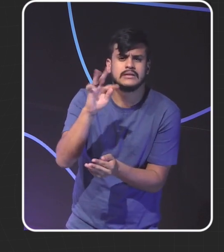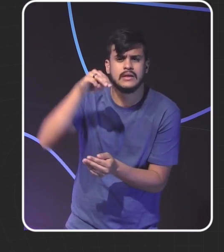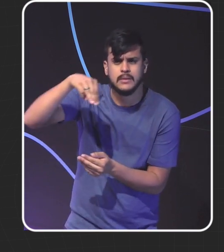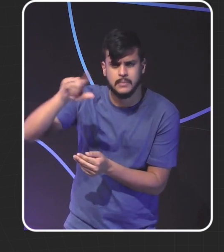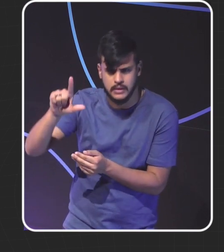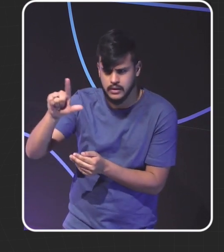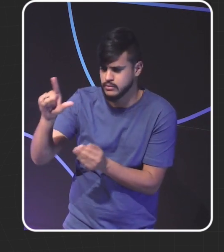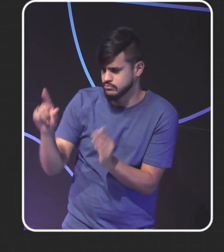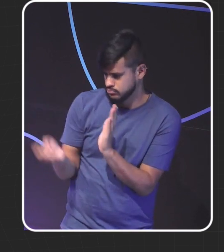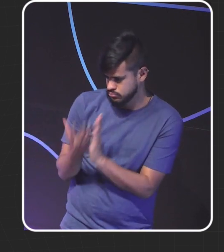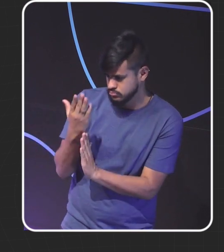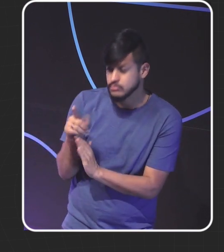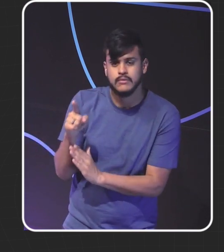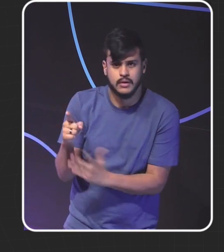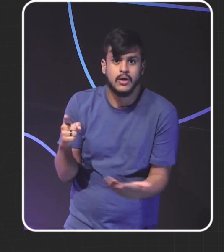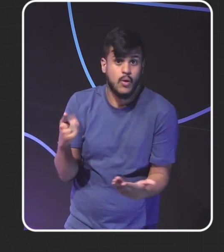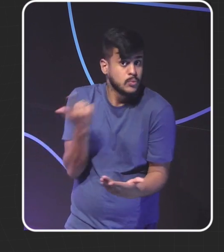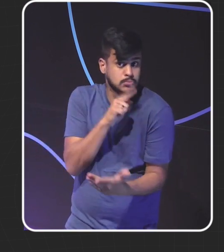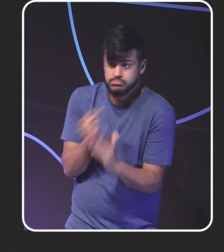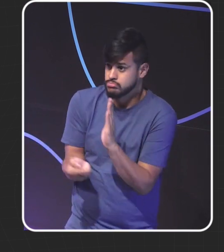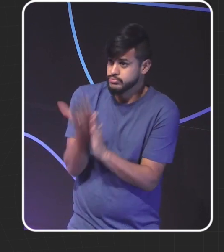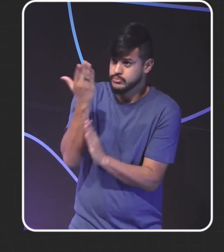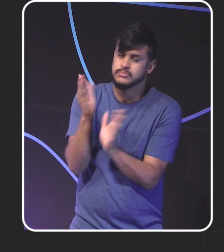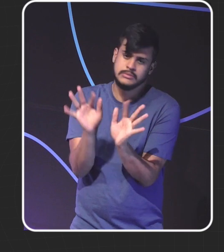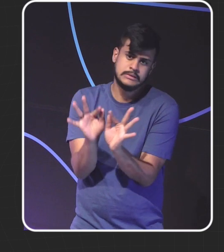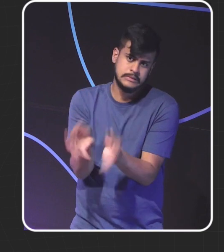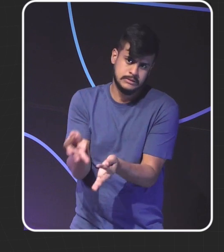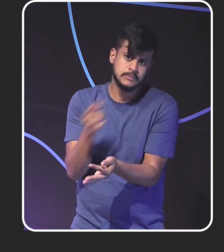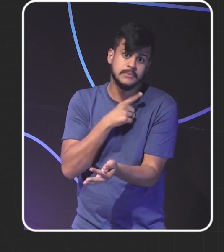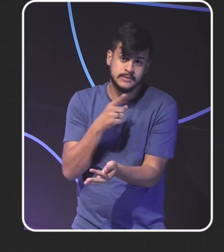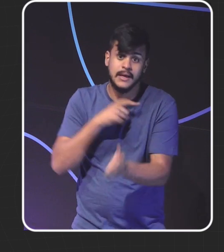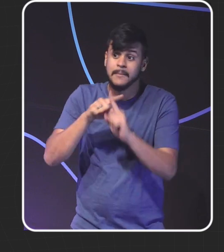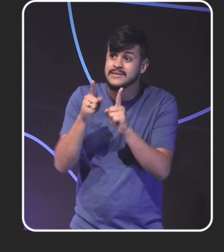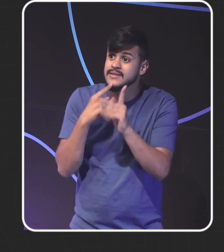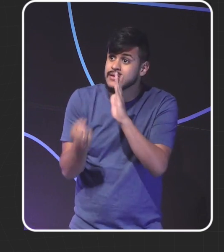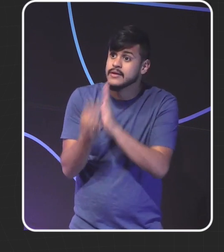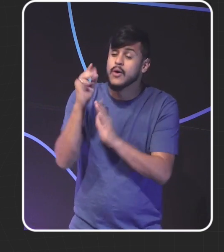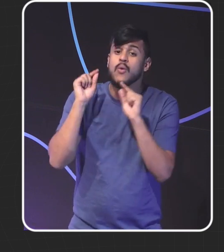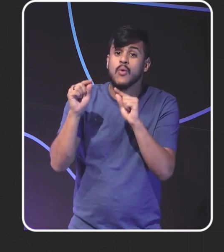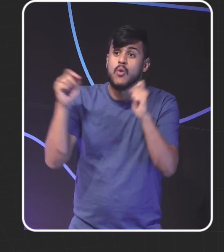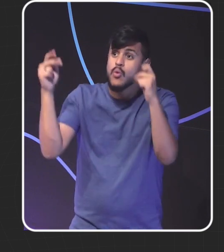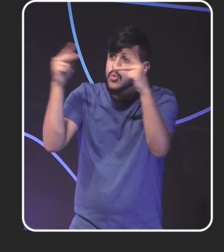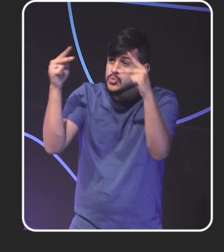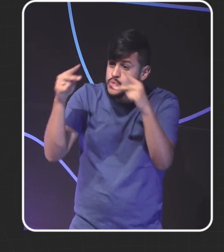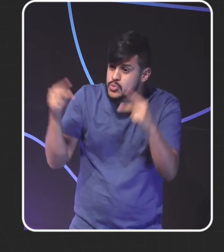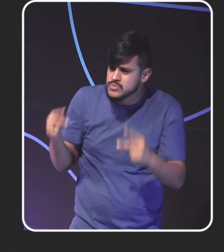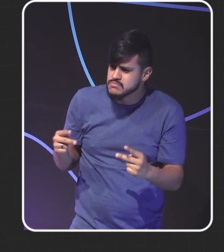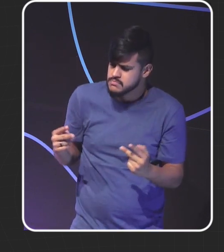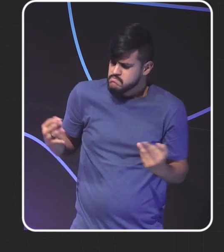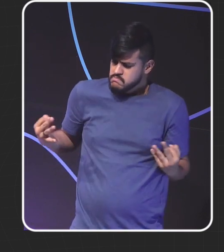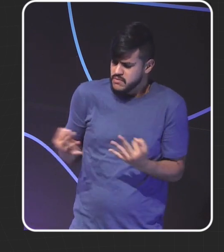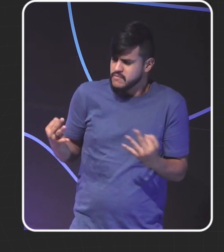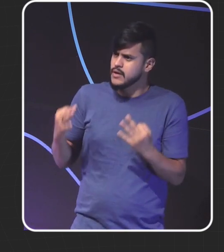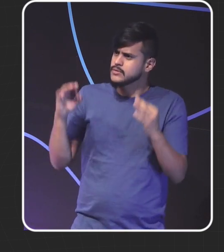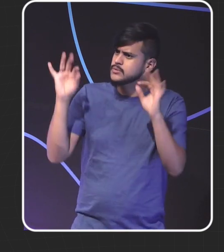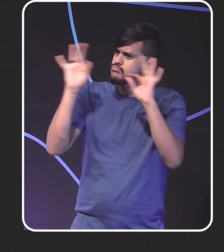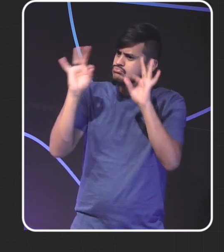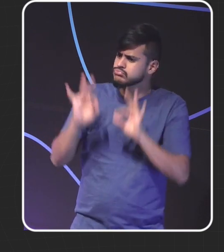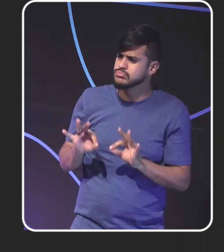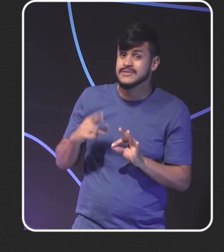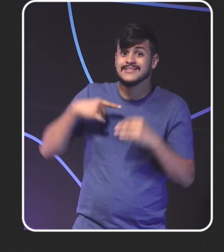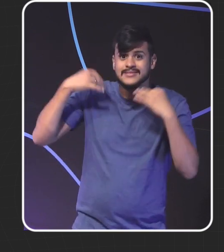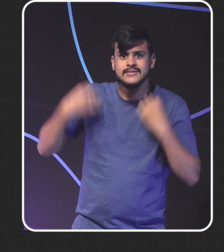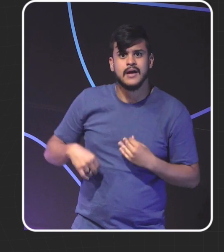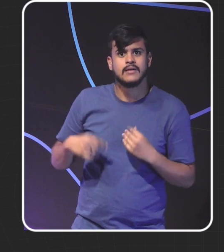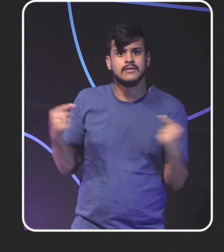criou um formulário, claro, era um formulário simples, mas ele criou um formulário com a codificação perfeitinha,